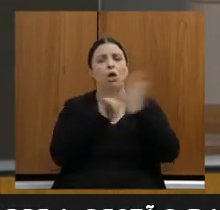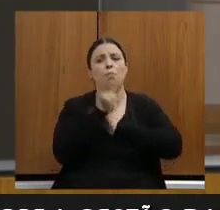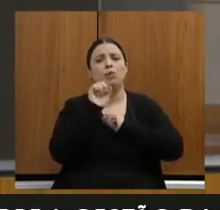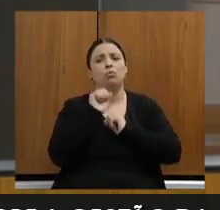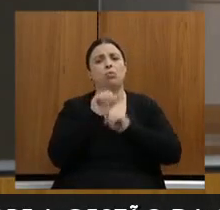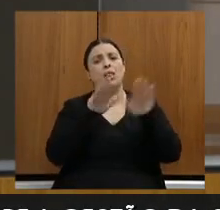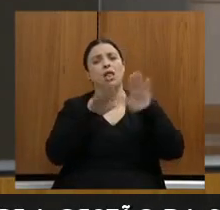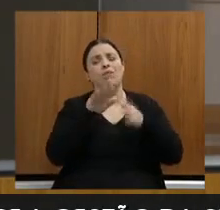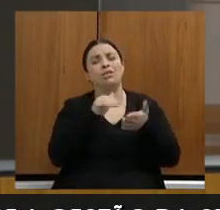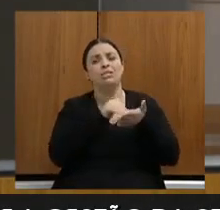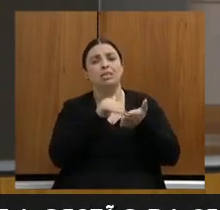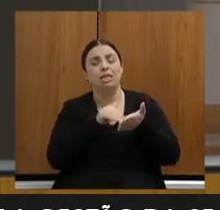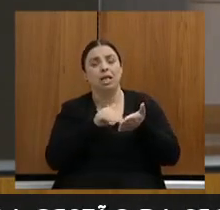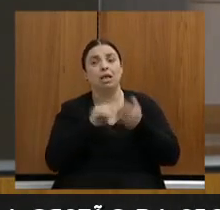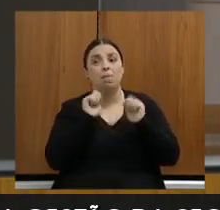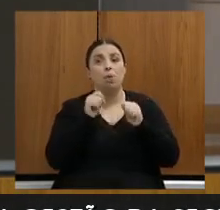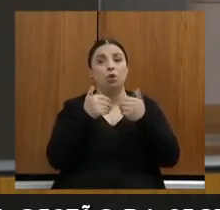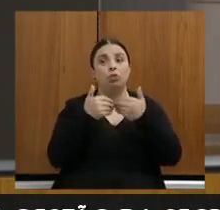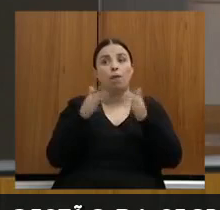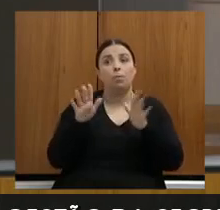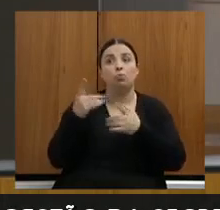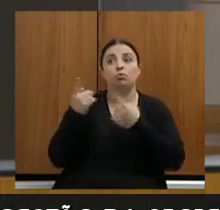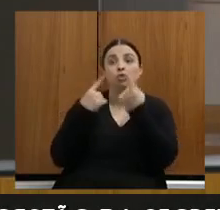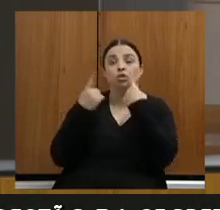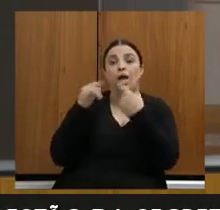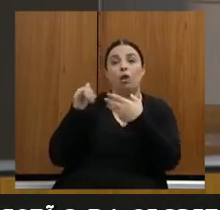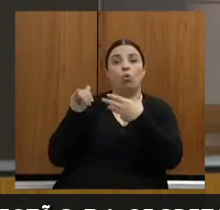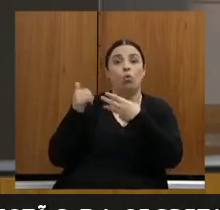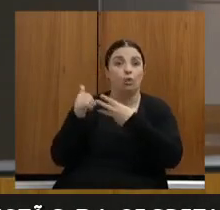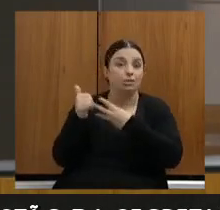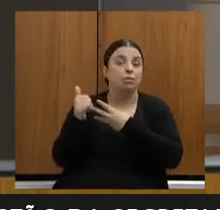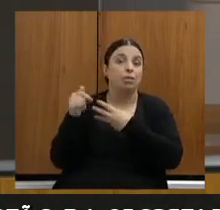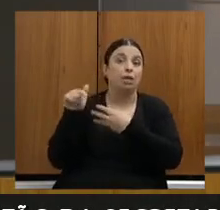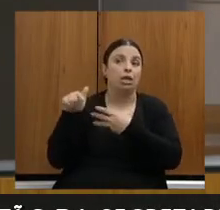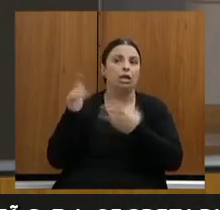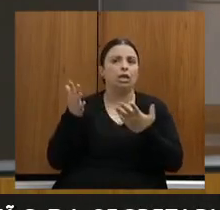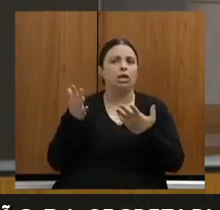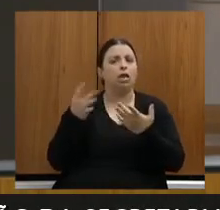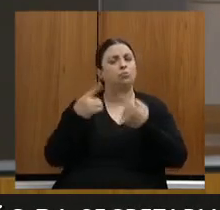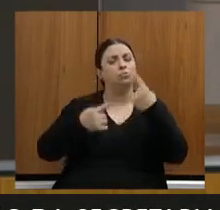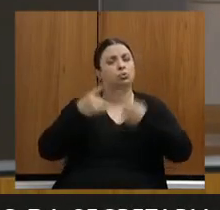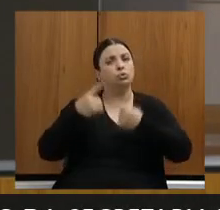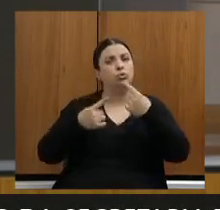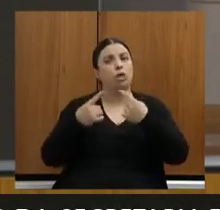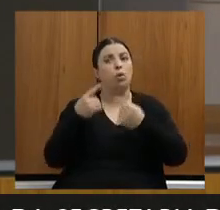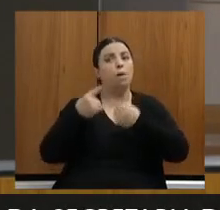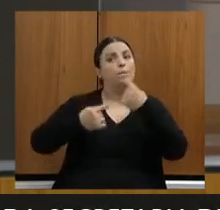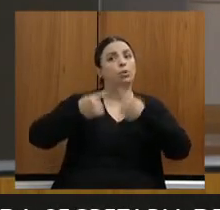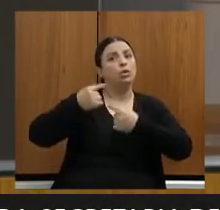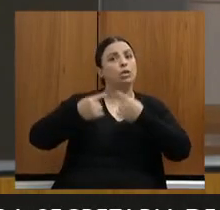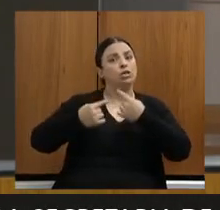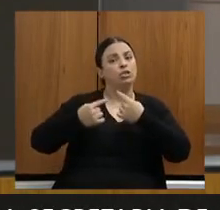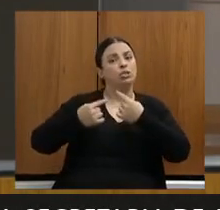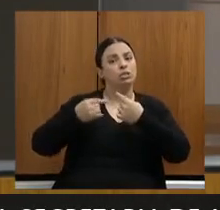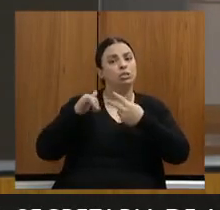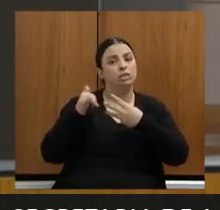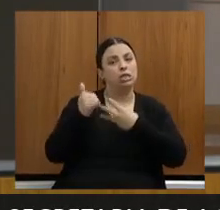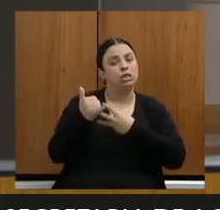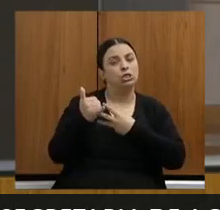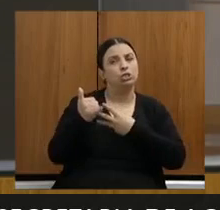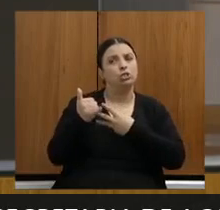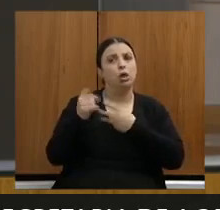não poderia ter abrir um diálogo com os amigos para que em uma das edições vamos chamar assim do da política sou da eficiência energética pudesse incluir